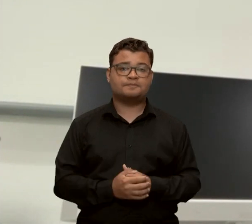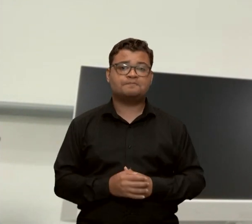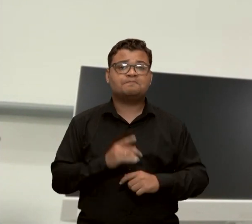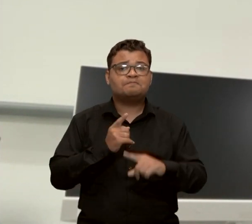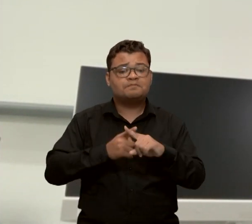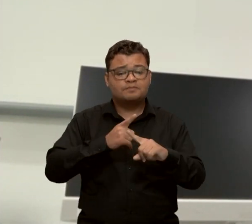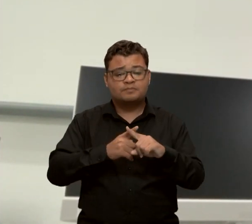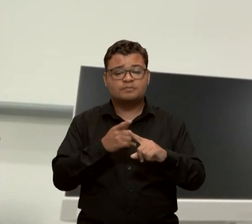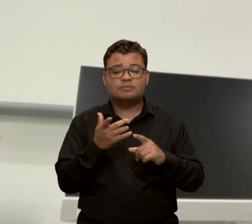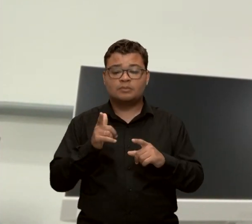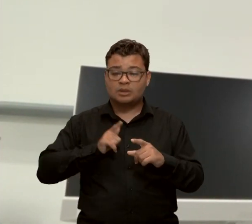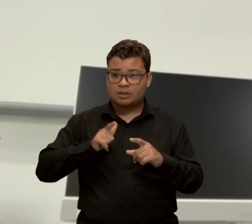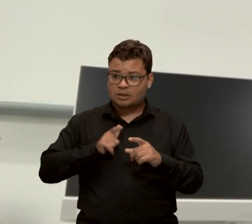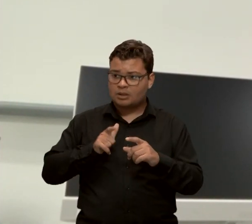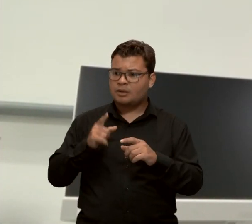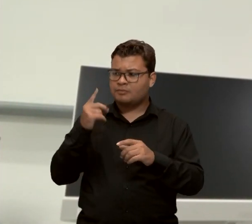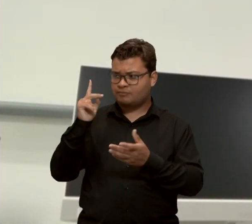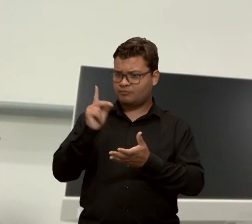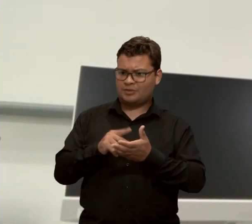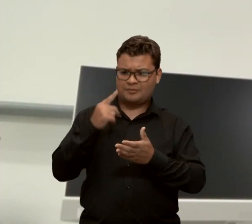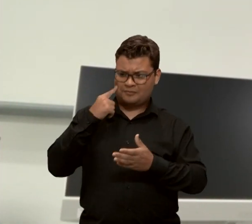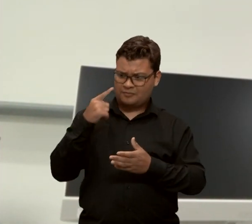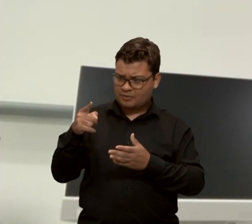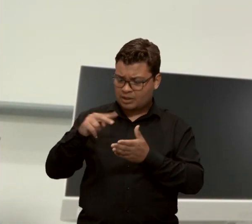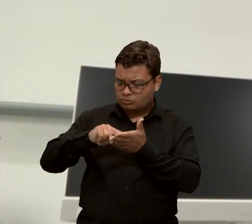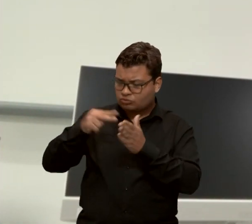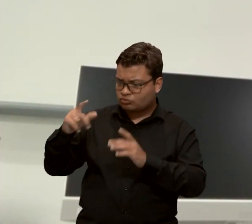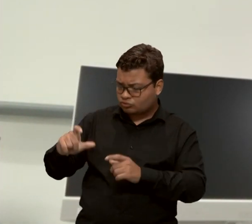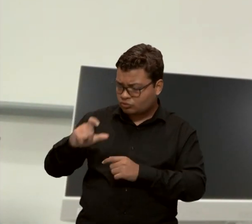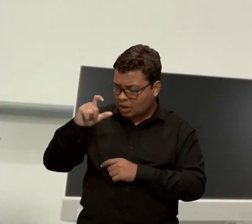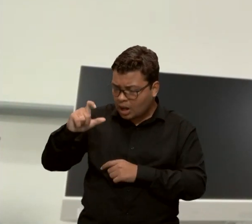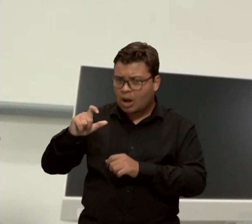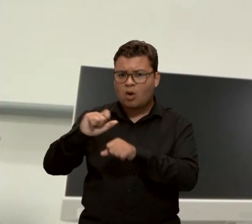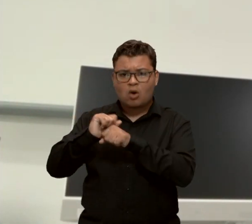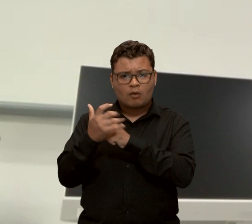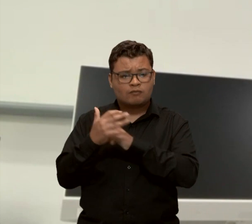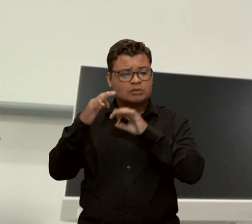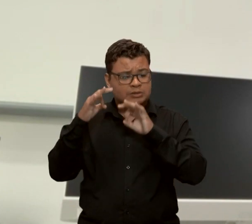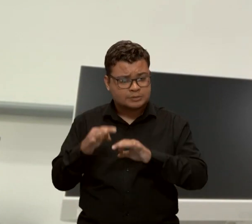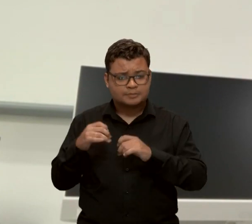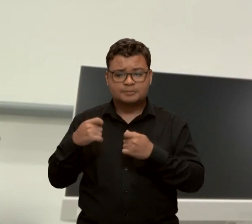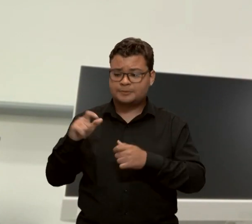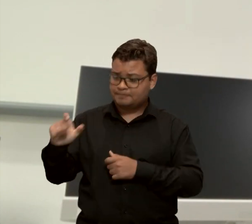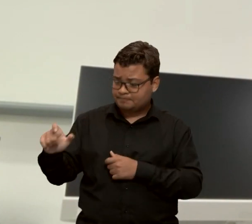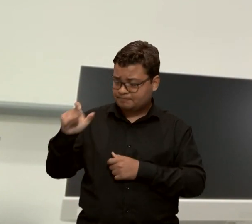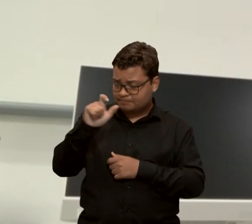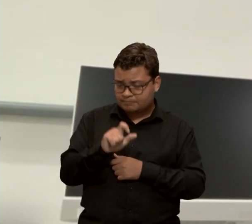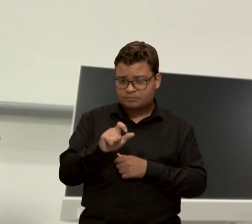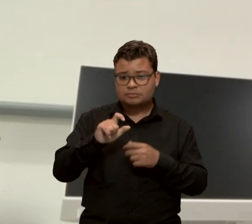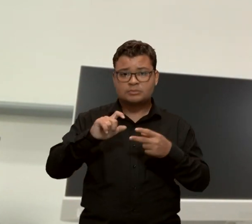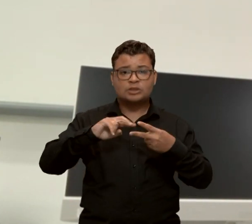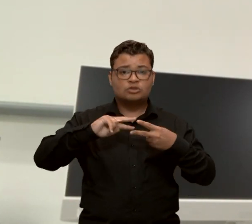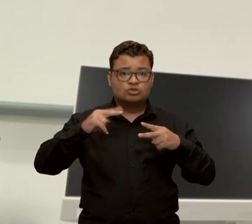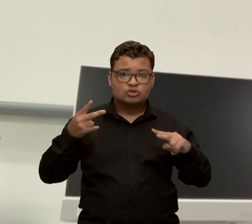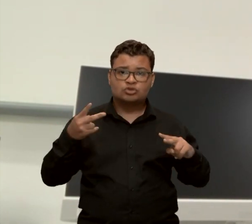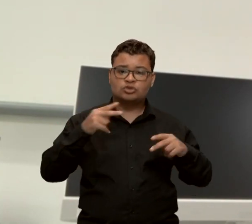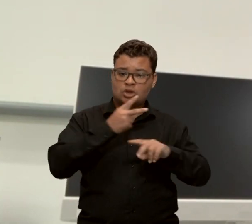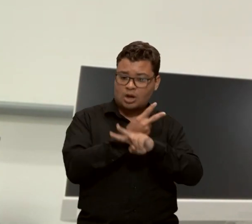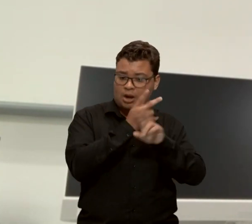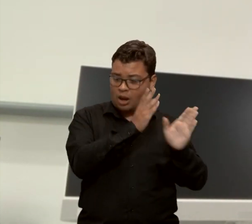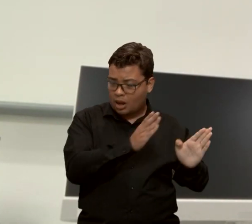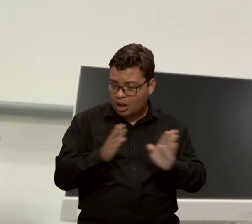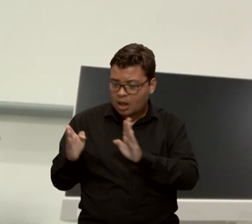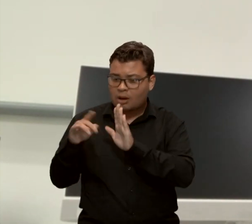uma amostra é positivada para a Covid-19, ela é então encaminhada para fazer o sequenciamento genético onde é determinada qual é a variante